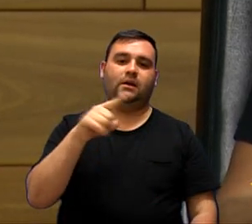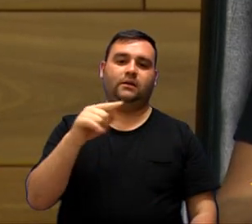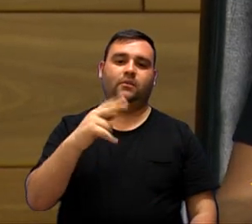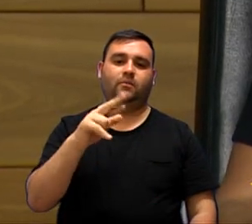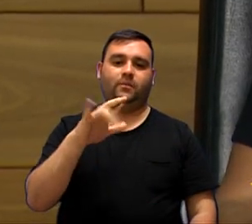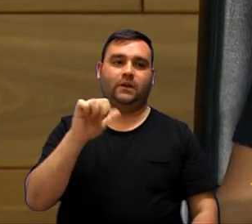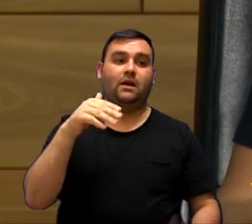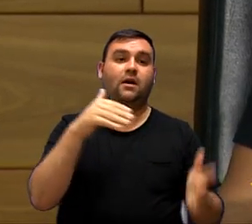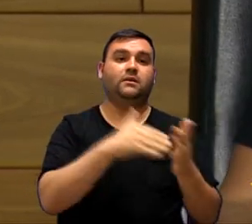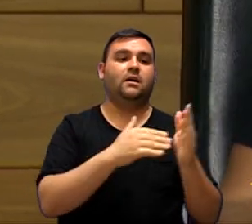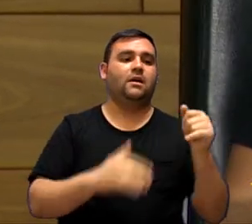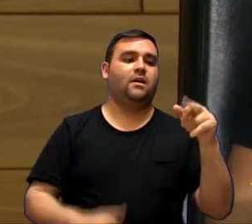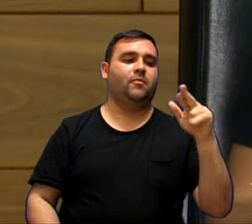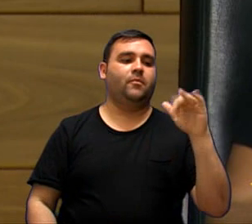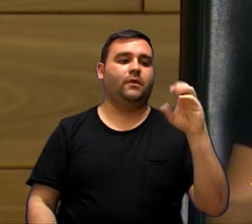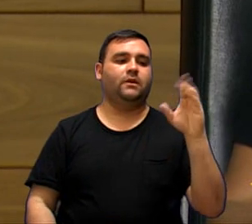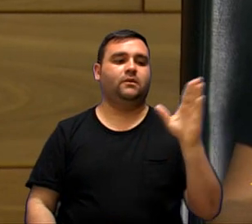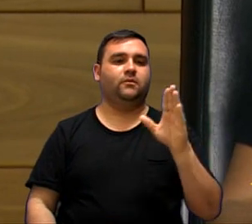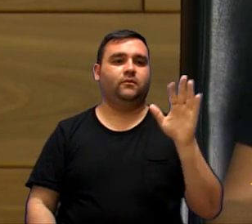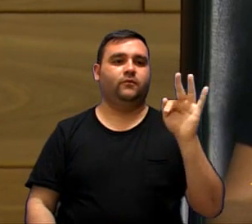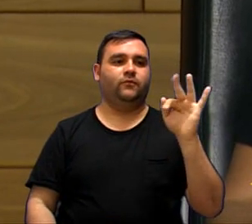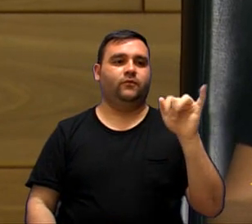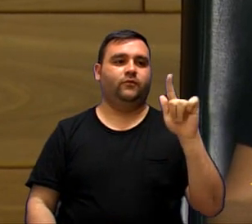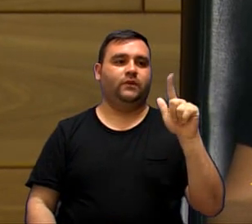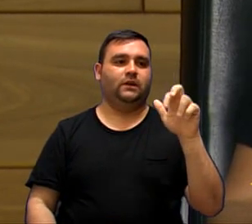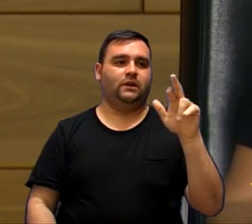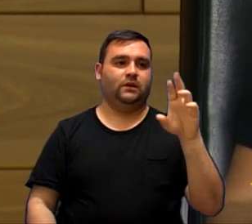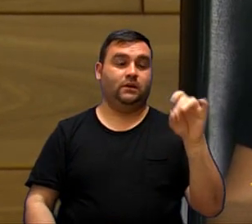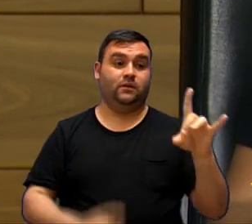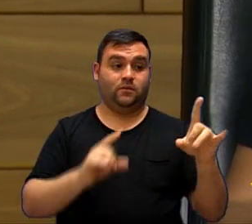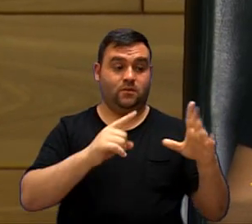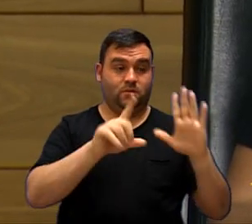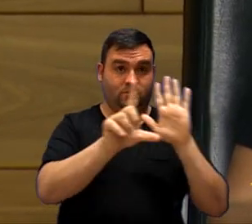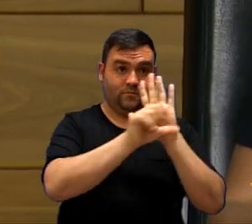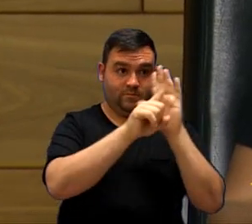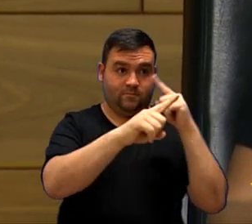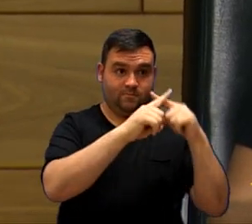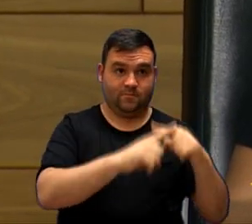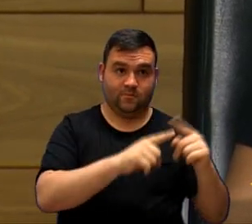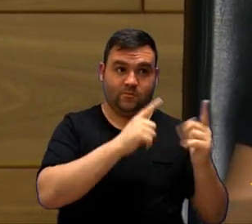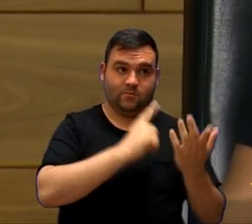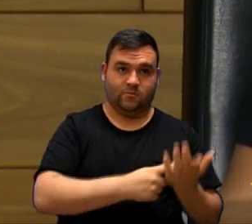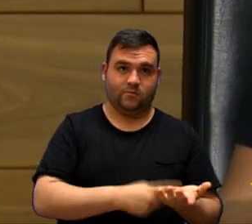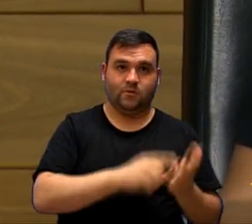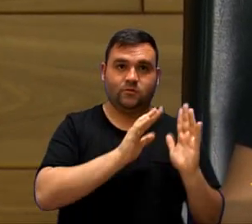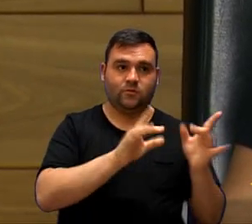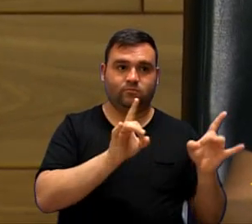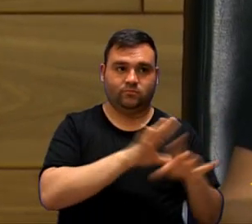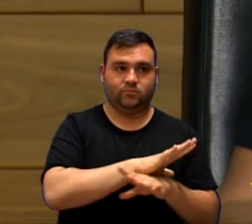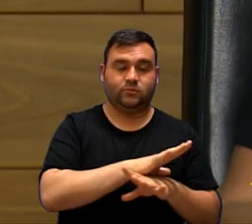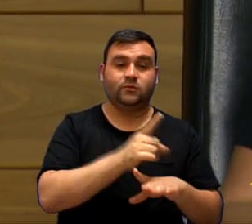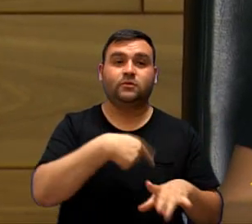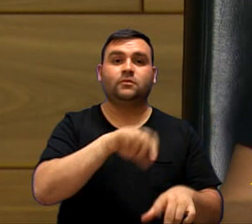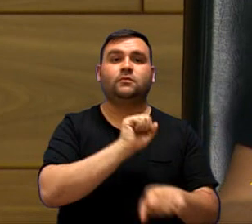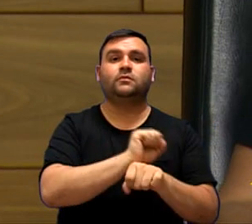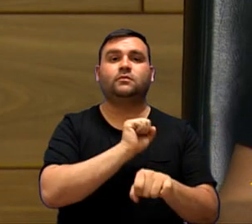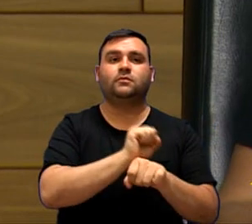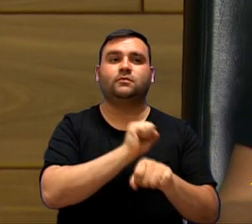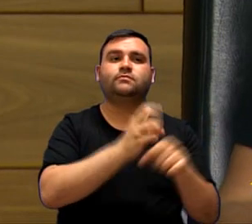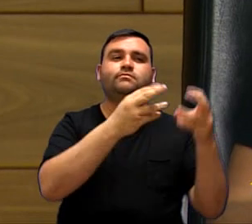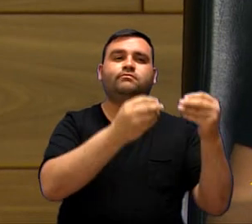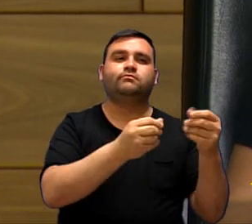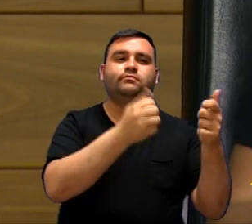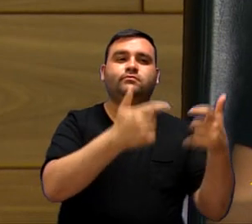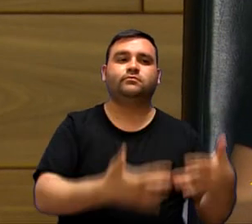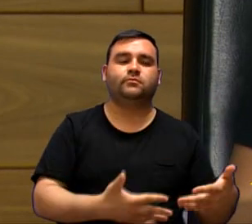Américo Figueiredo. É uma obra que já terminou a licitação. É, estamos aguardando alguns detalhes para